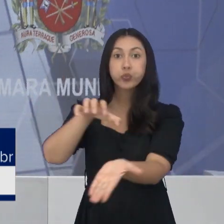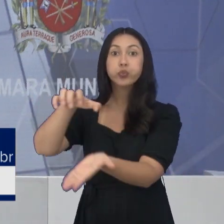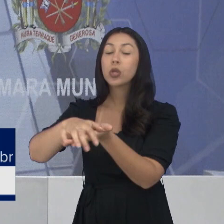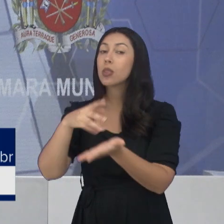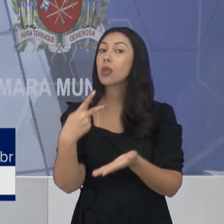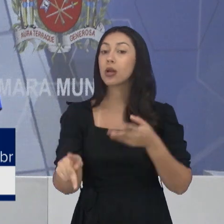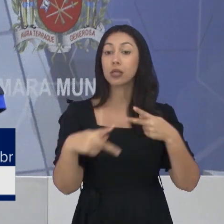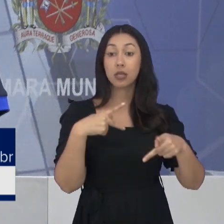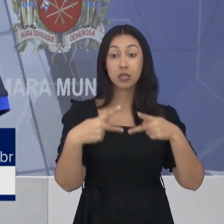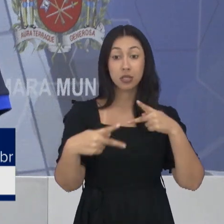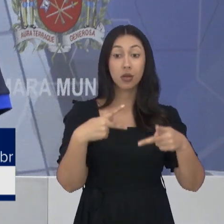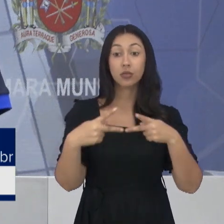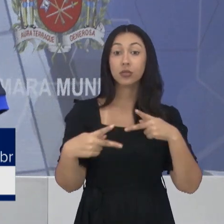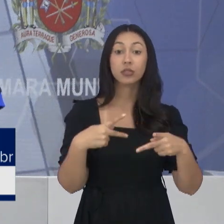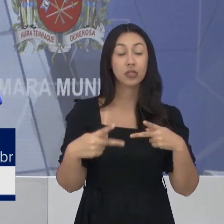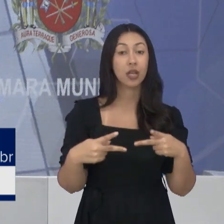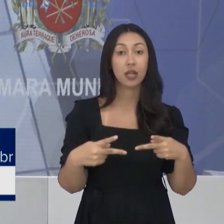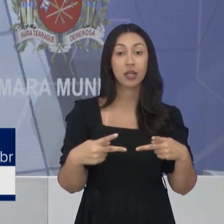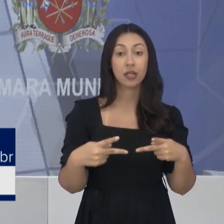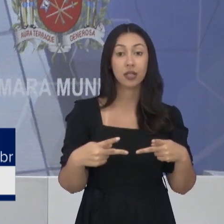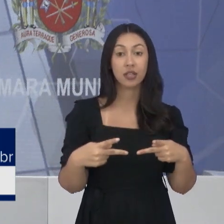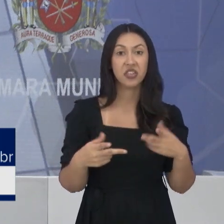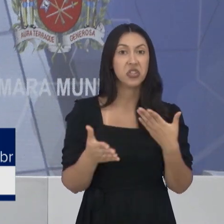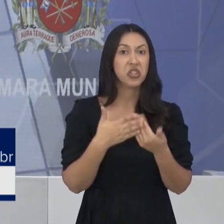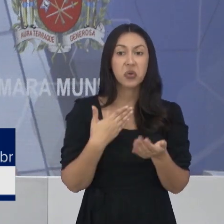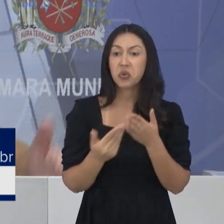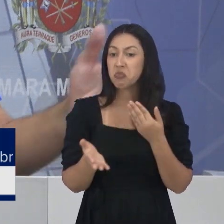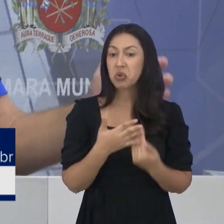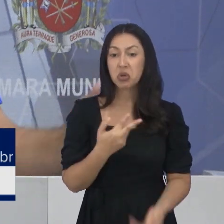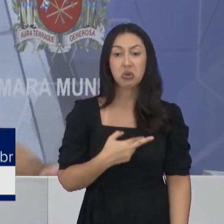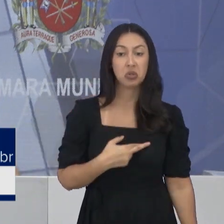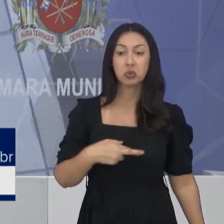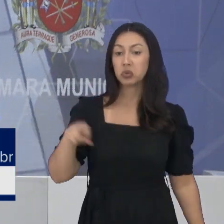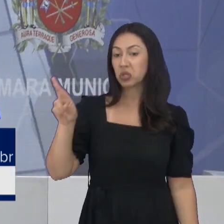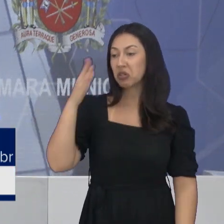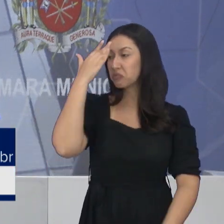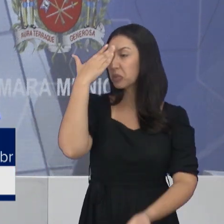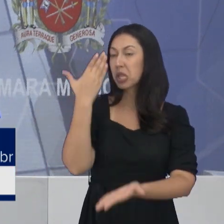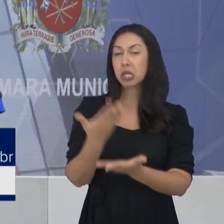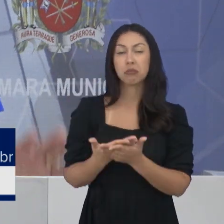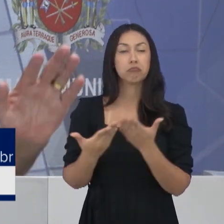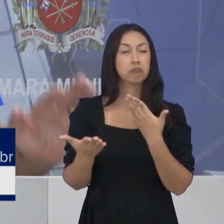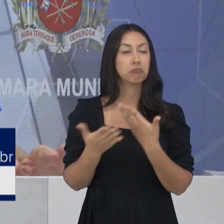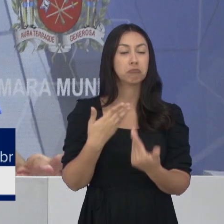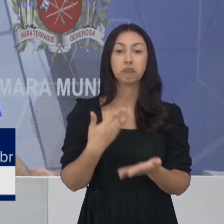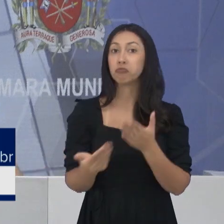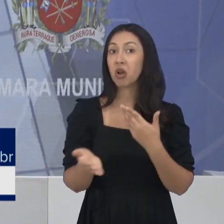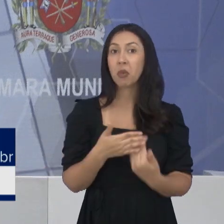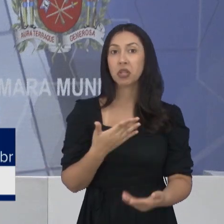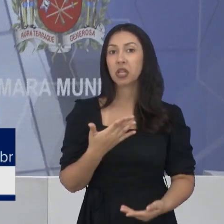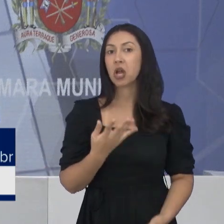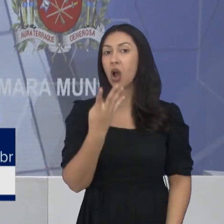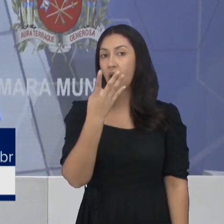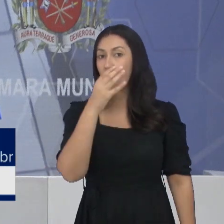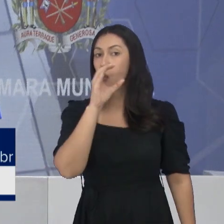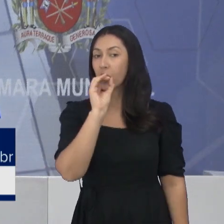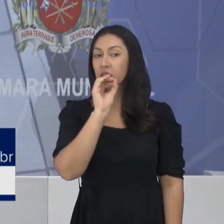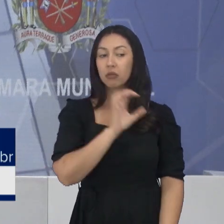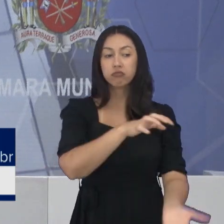cidade, independente do credo, da crença, da religião, são mais de